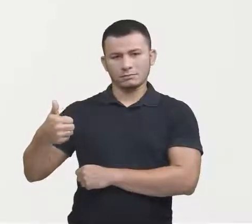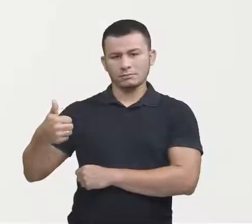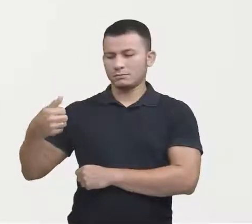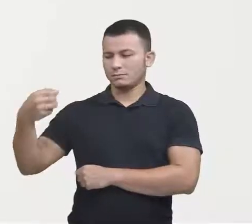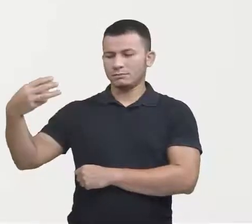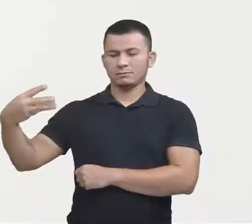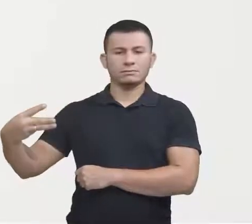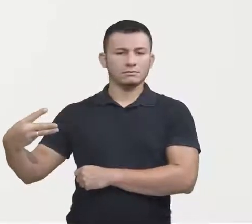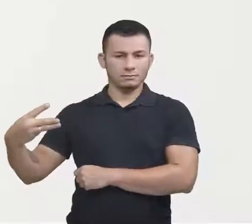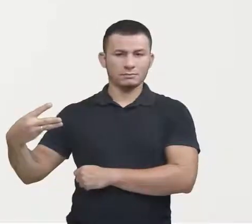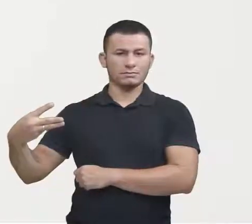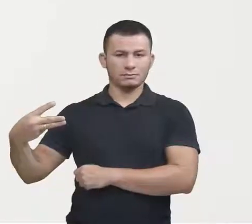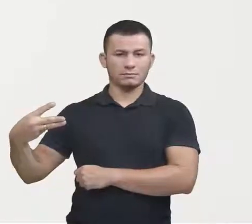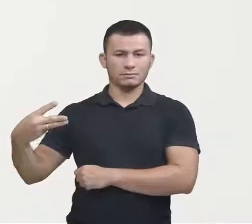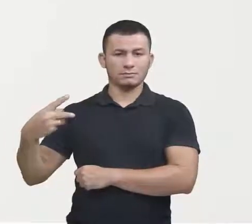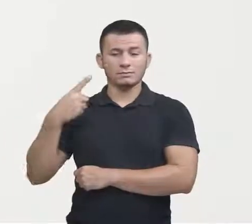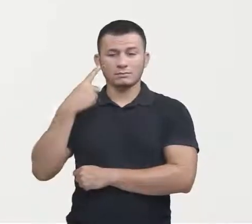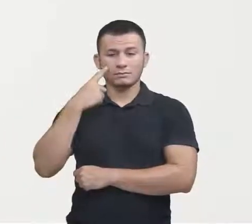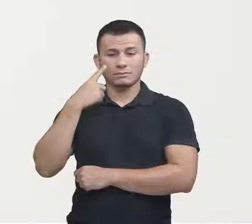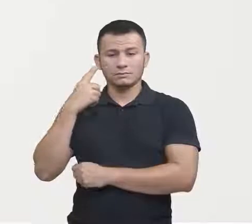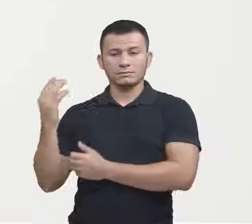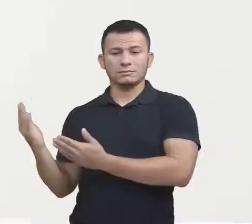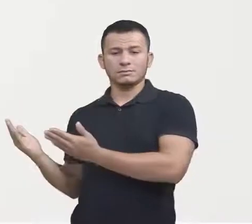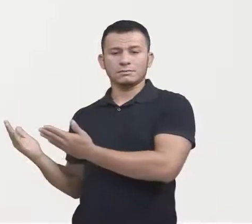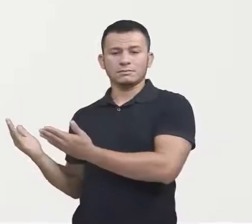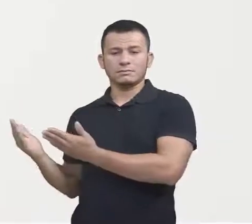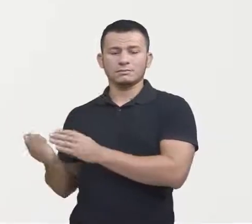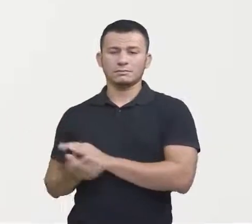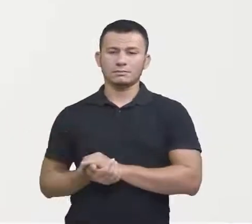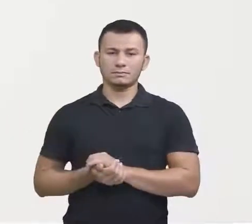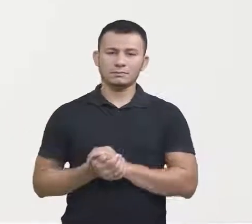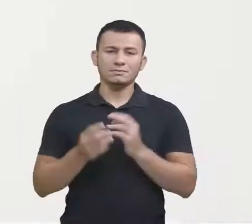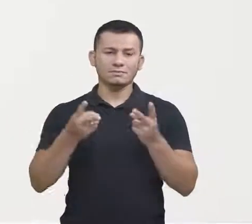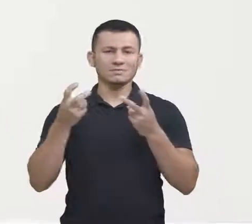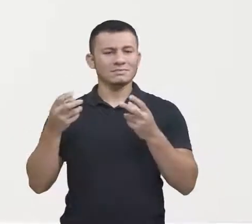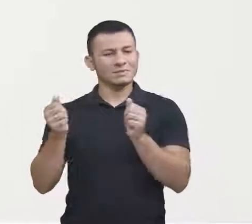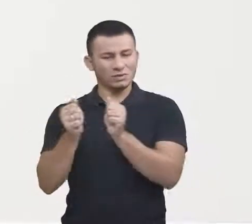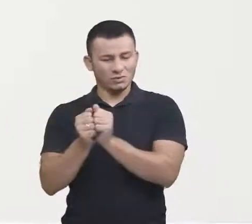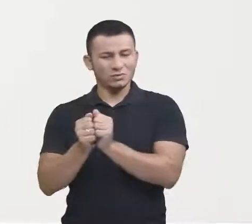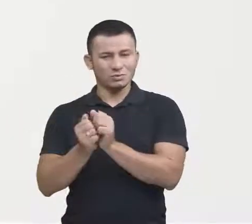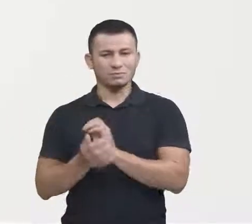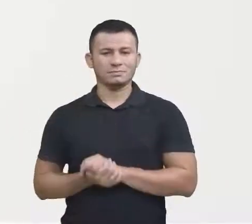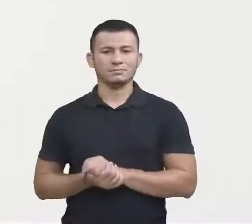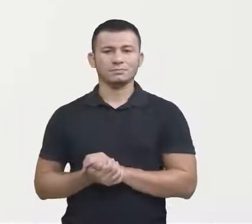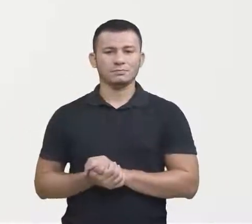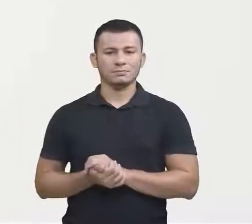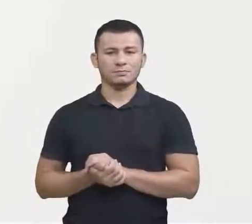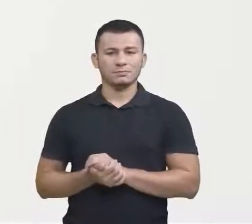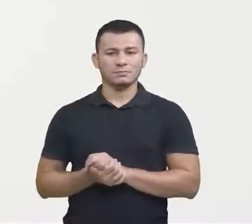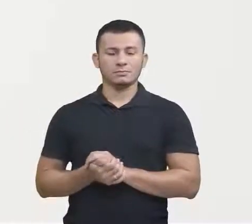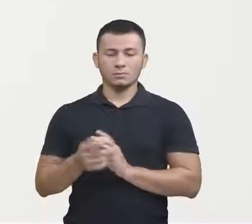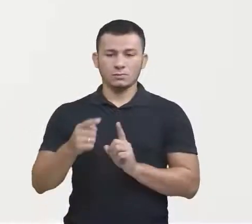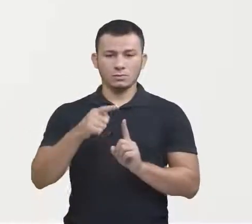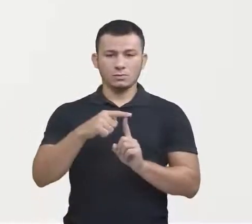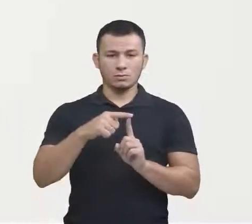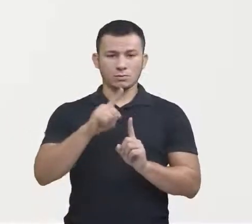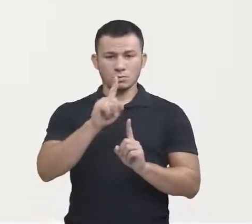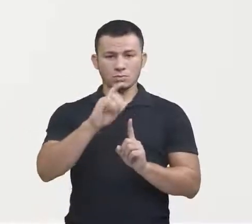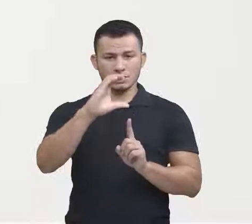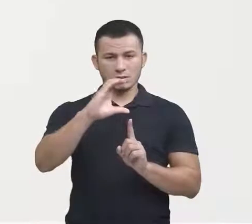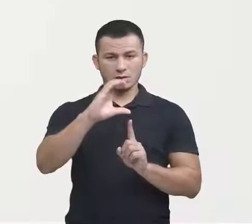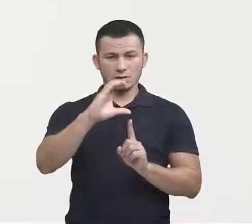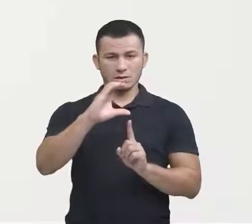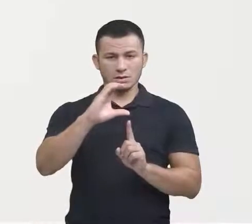113 aqui ó ele tá juntinho mas é que eu tenho uma centena